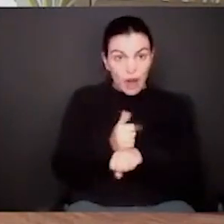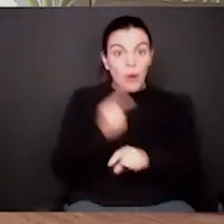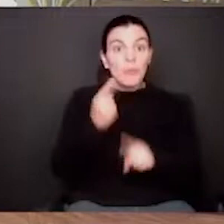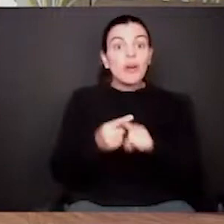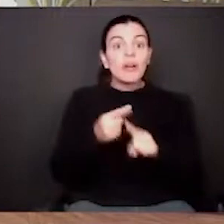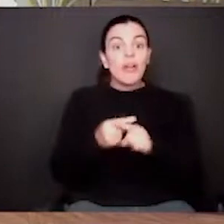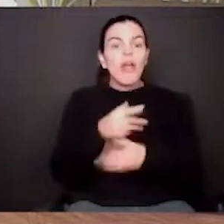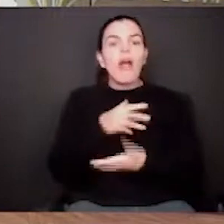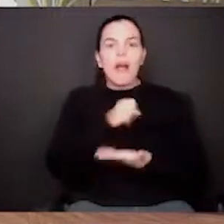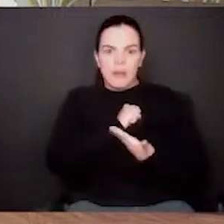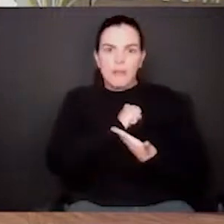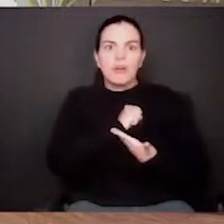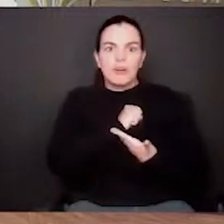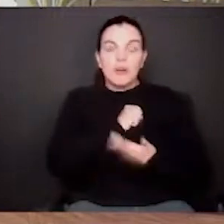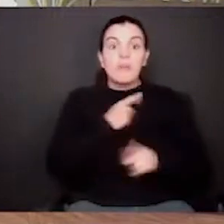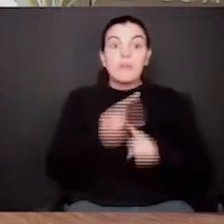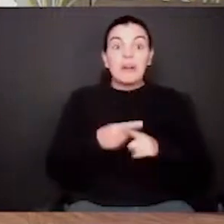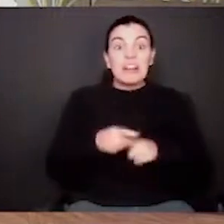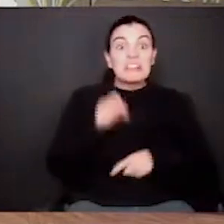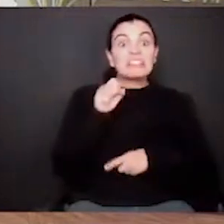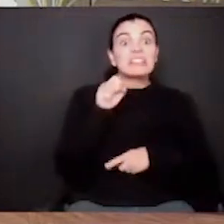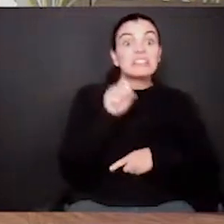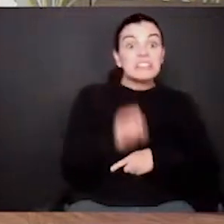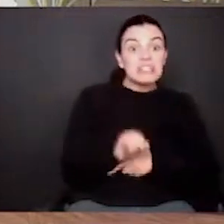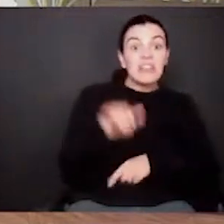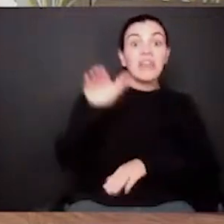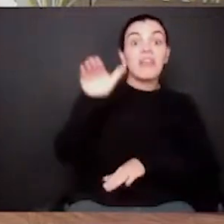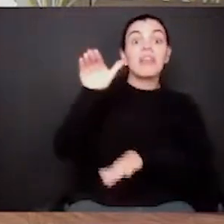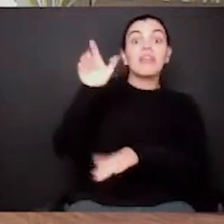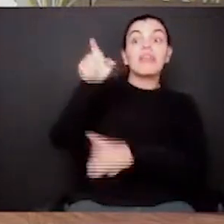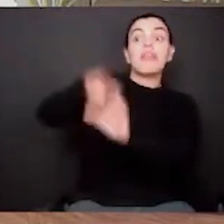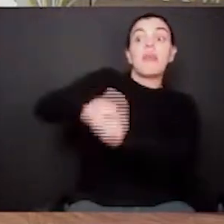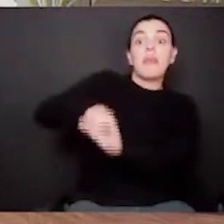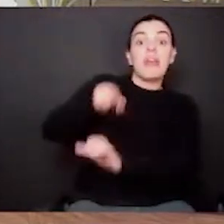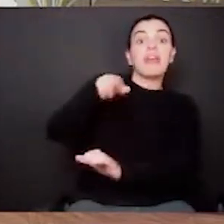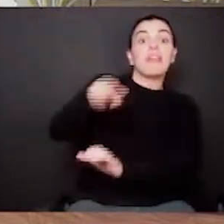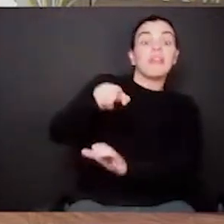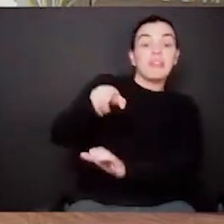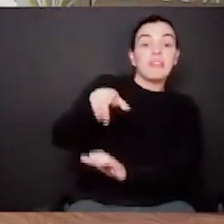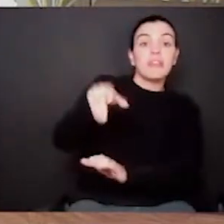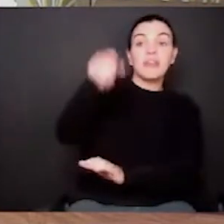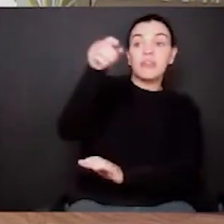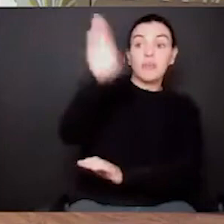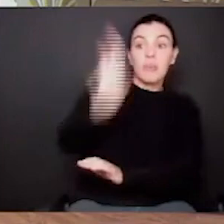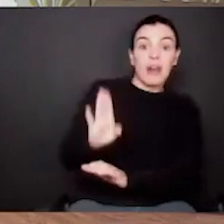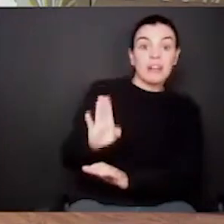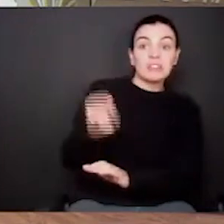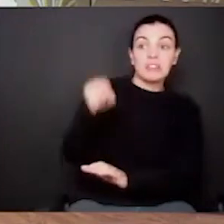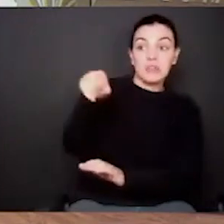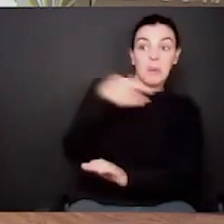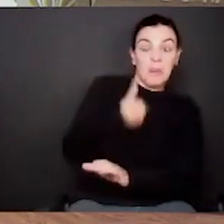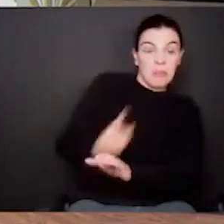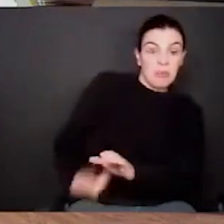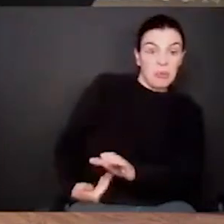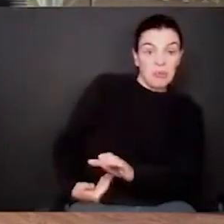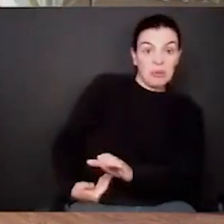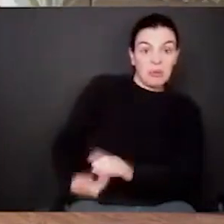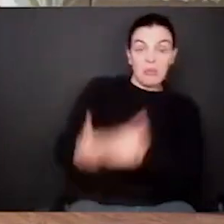da própria sociedade da sua atividade, a única coisa que professor recebe bastante é